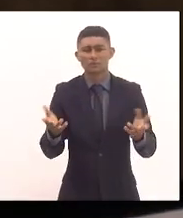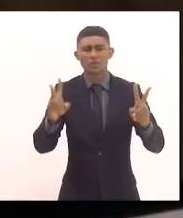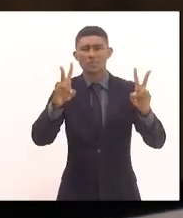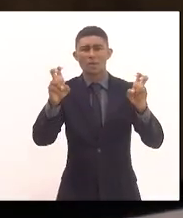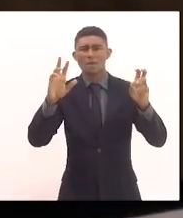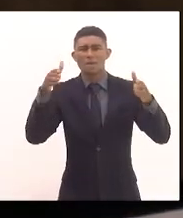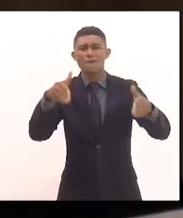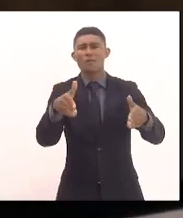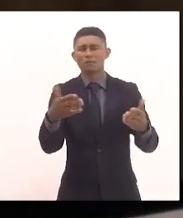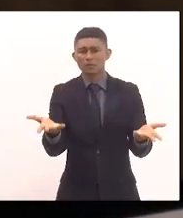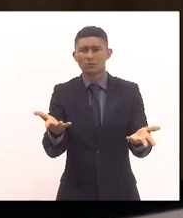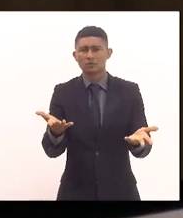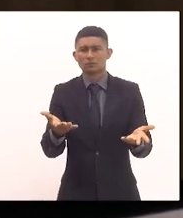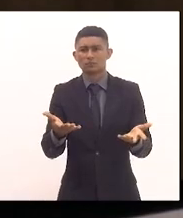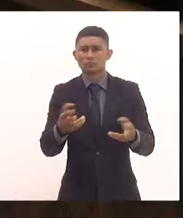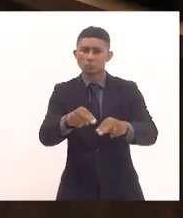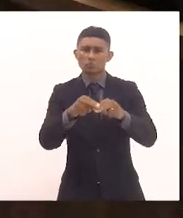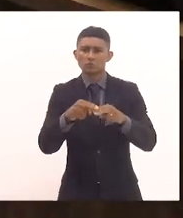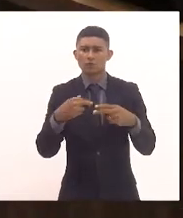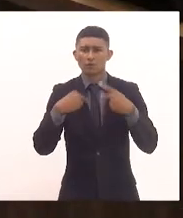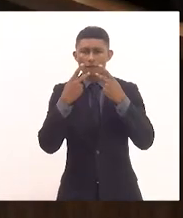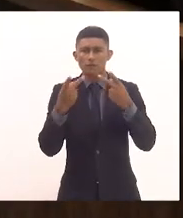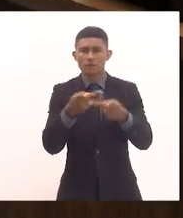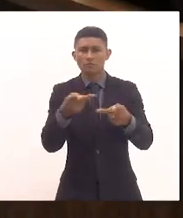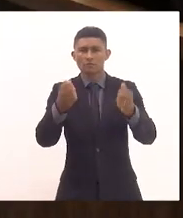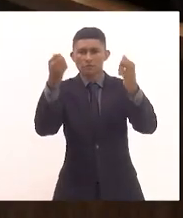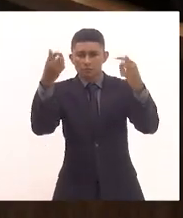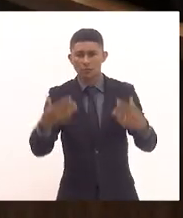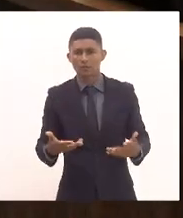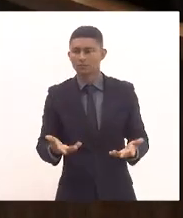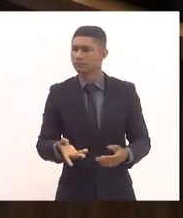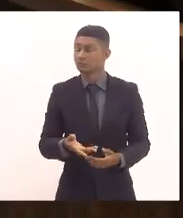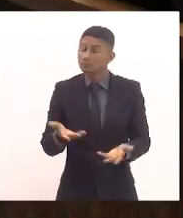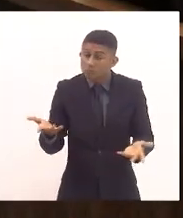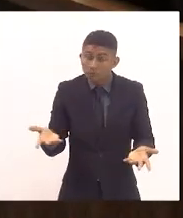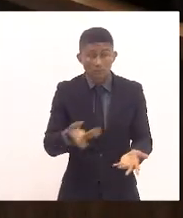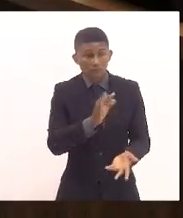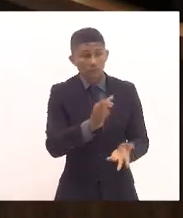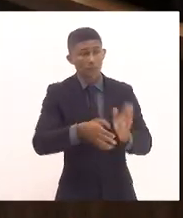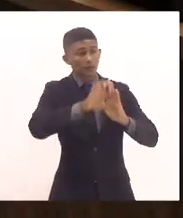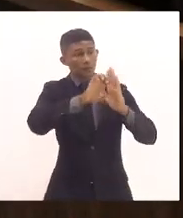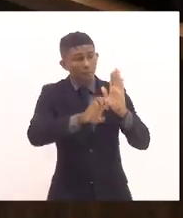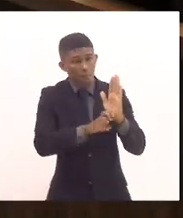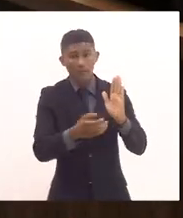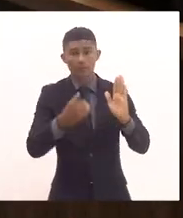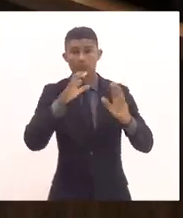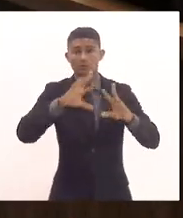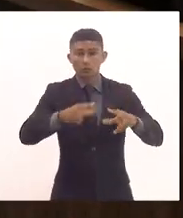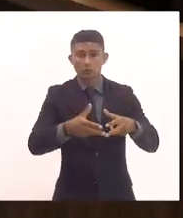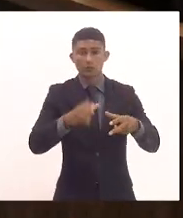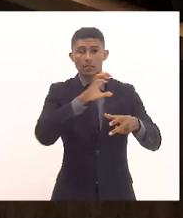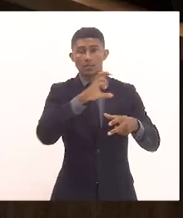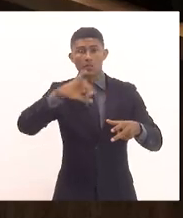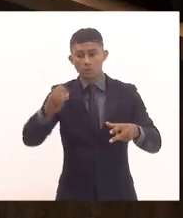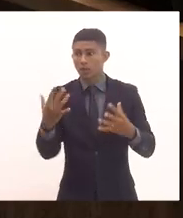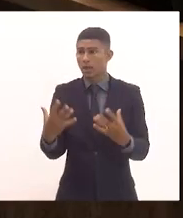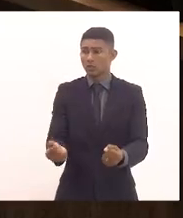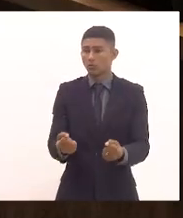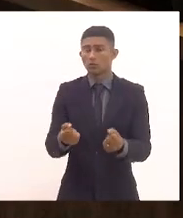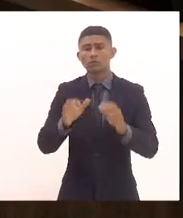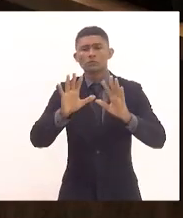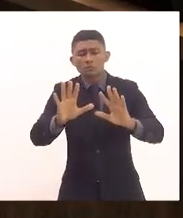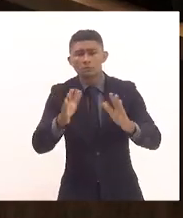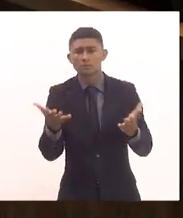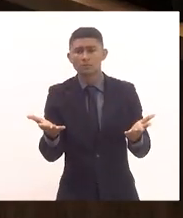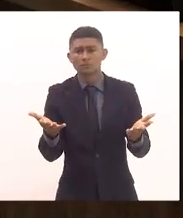aqui, entendeu? Deputada Marta Rocha, a emenda que a CCJ acatou fala de aborto, quando o